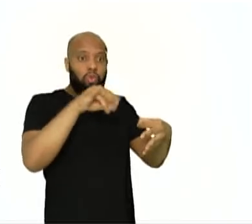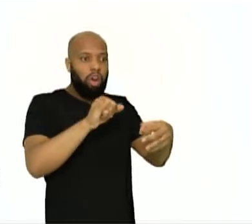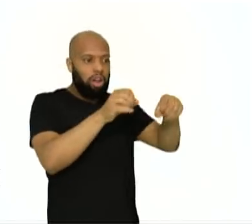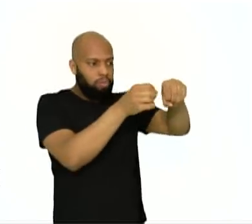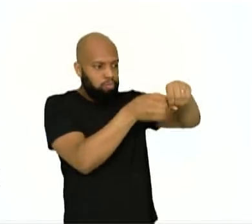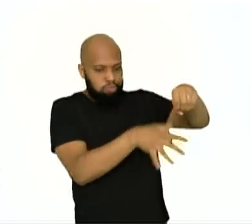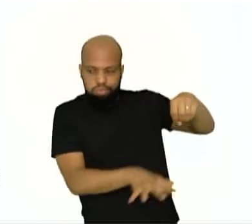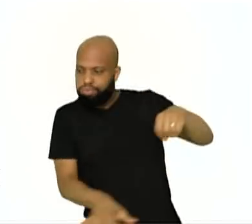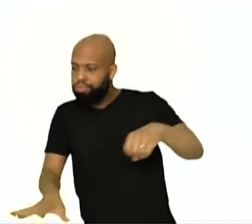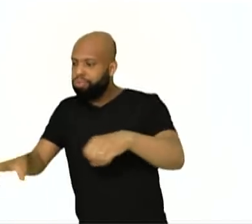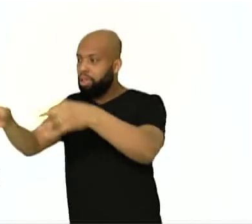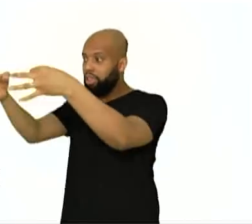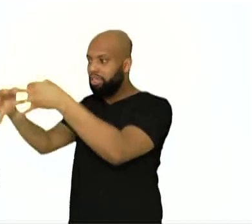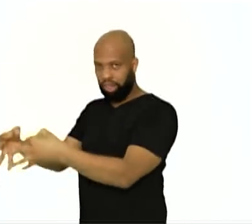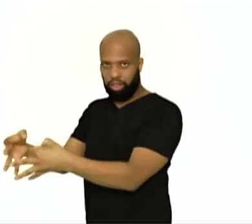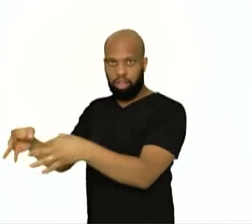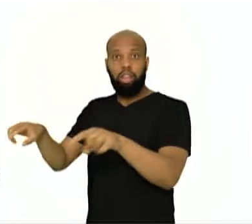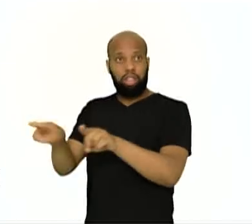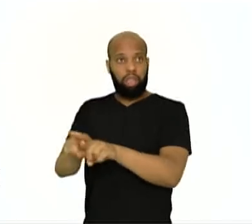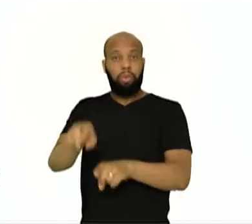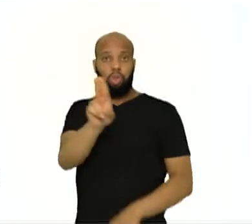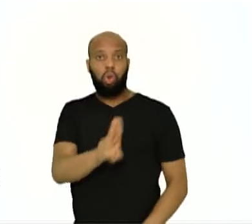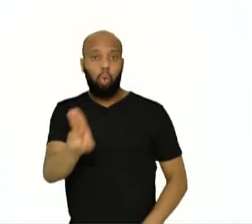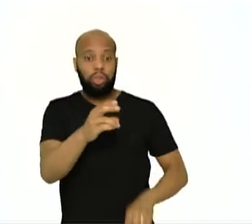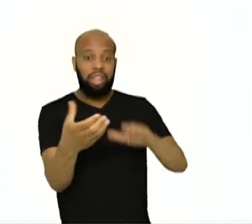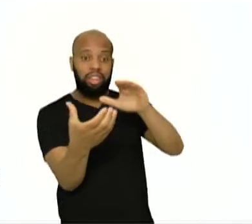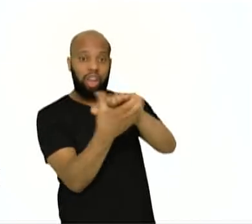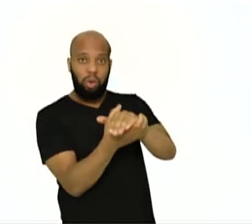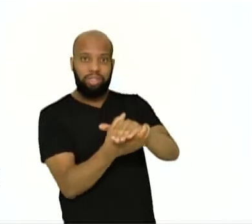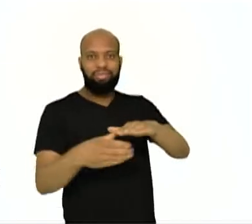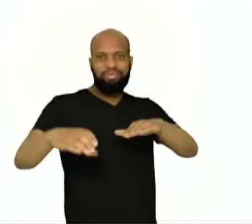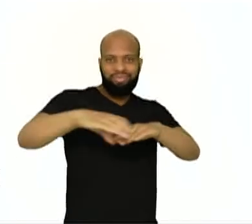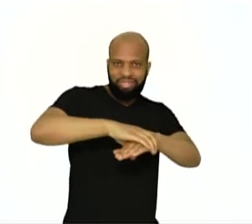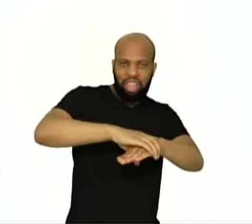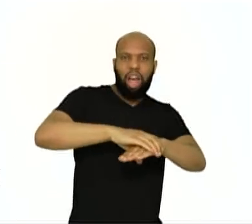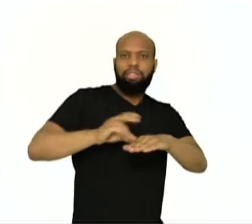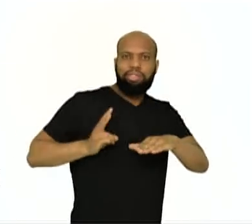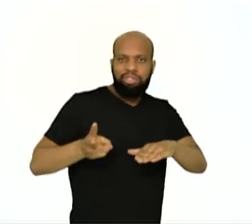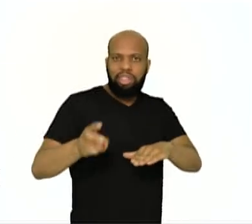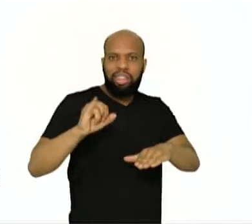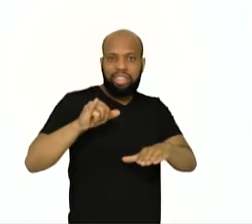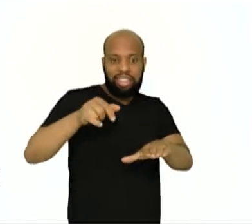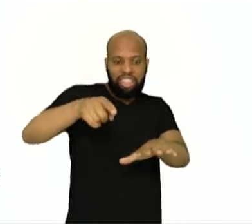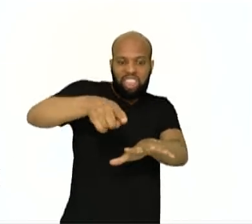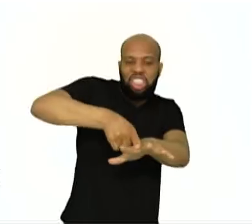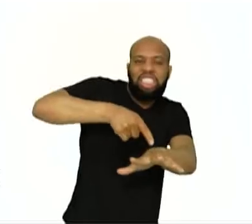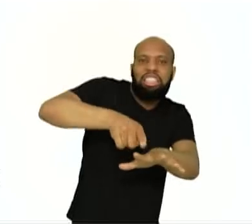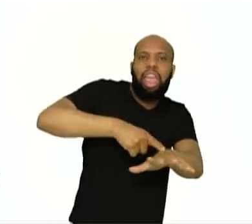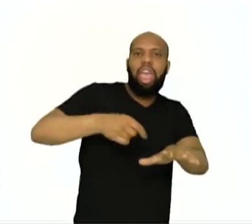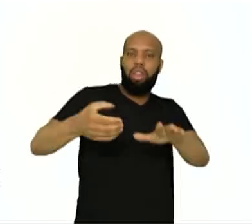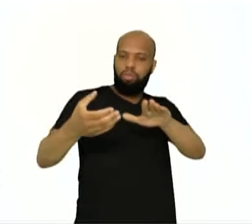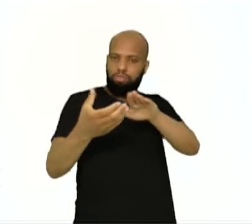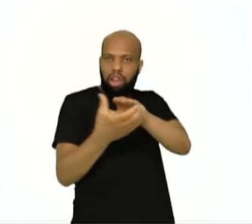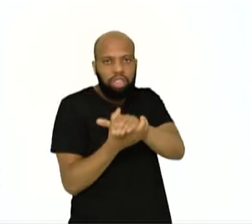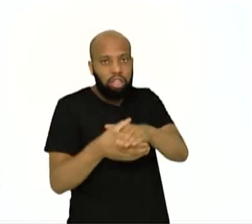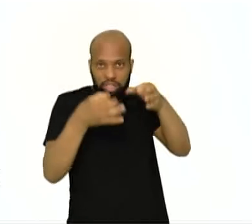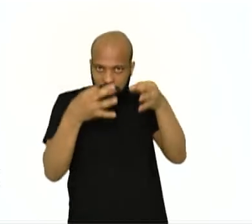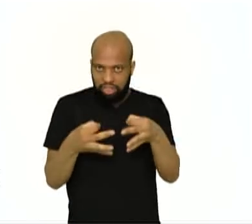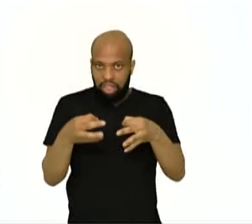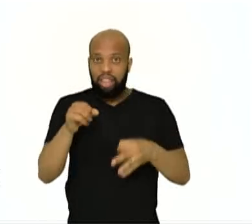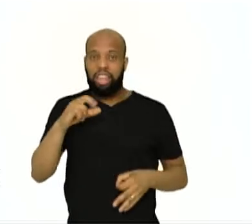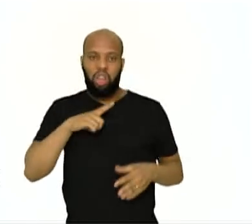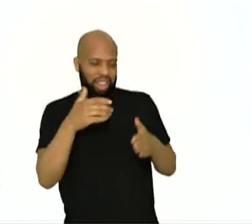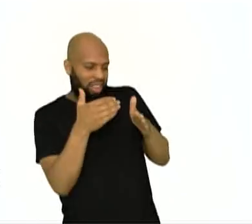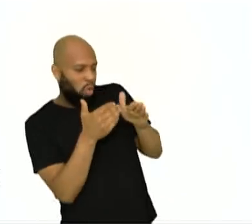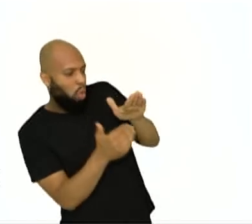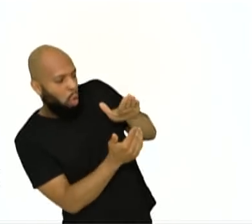esgoto, uma ET, utilização de calçados, porque se eu ando descalço e tenho um machucado no meu pé, então eu vou andar com um